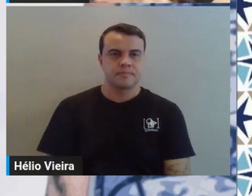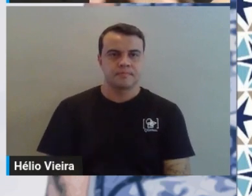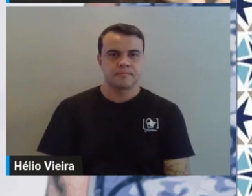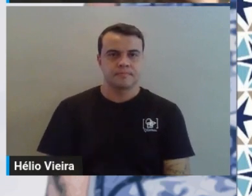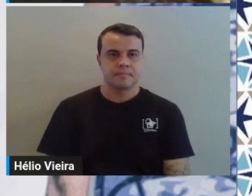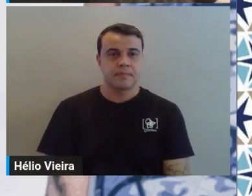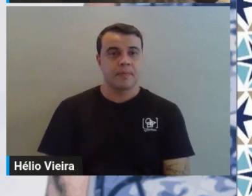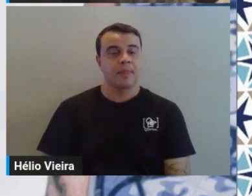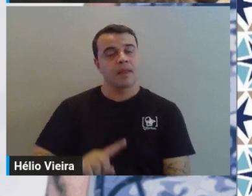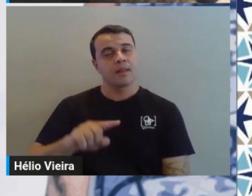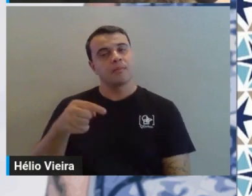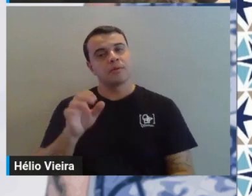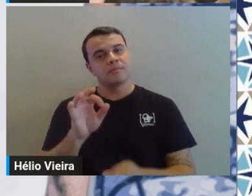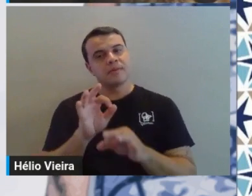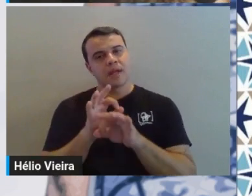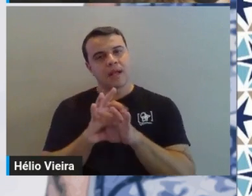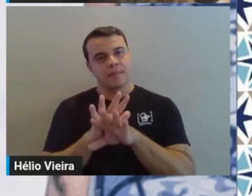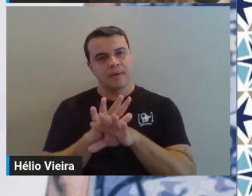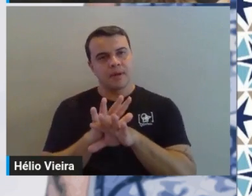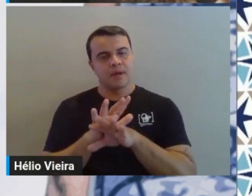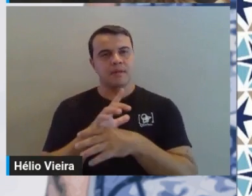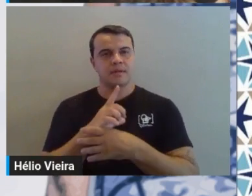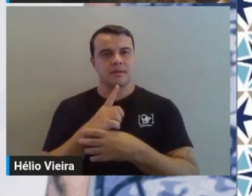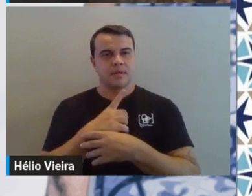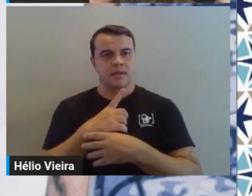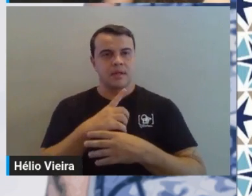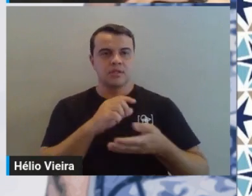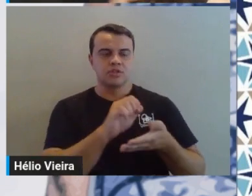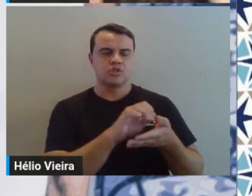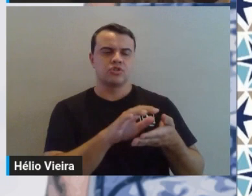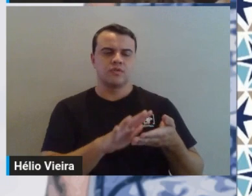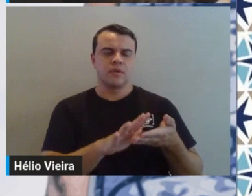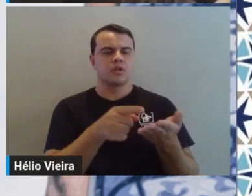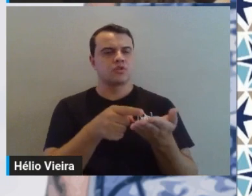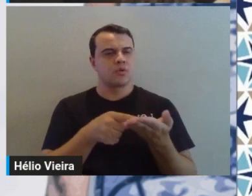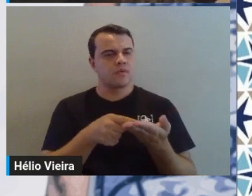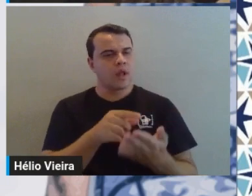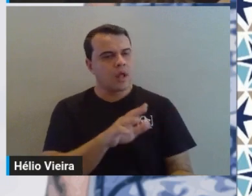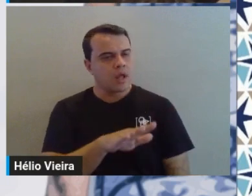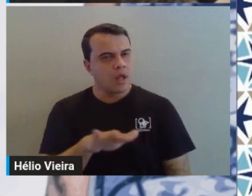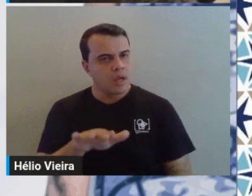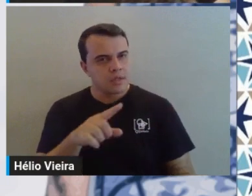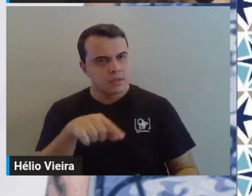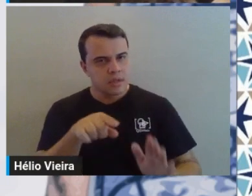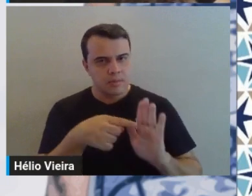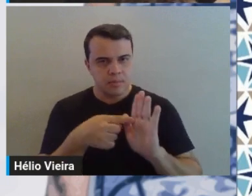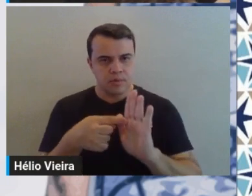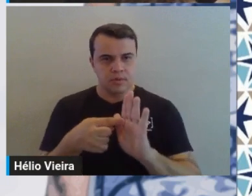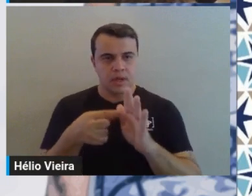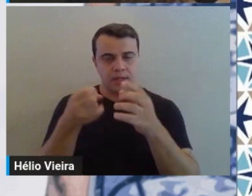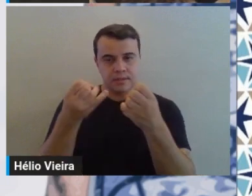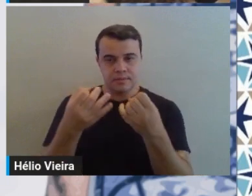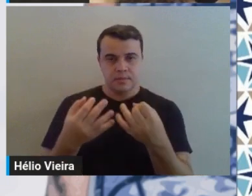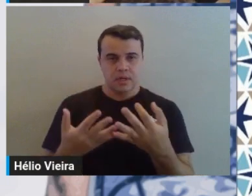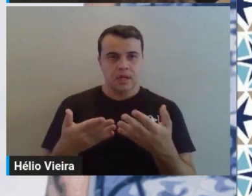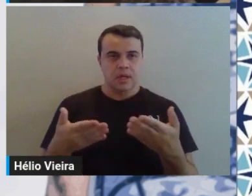E para finalizar a atividade, sempre convidar a criança a mostrar, a